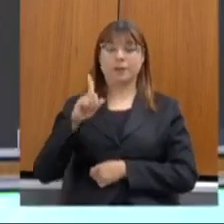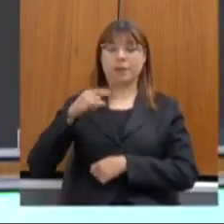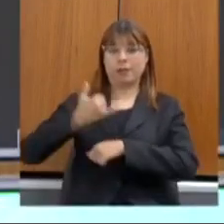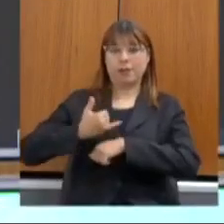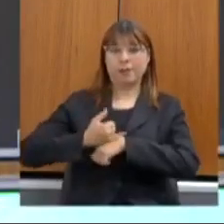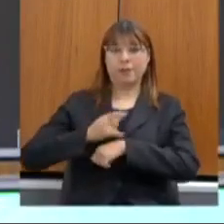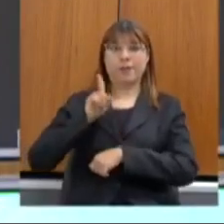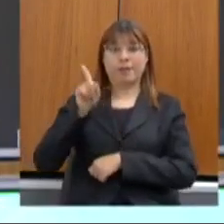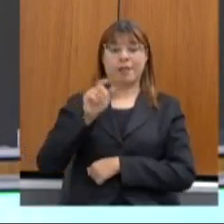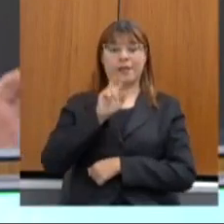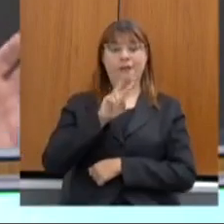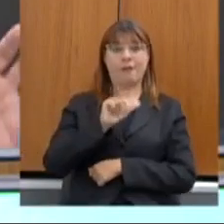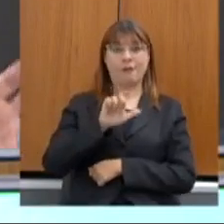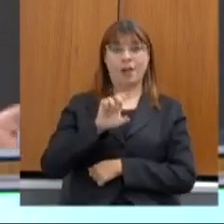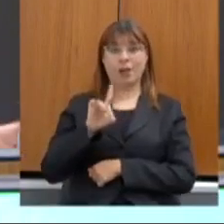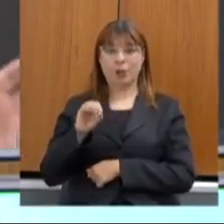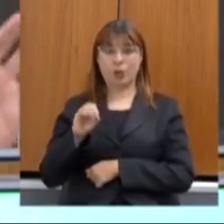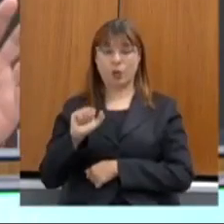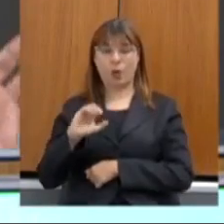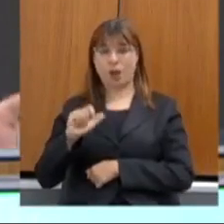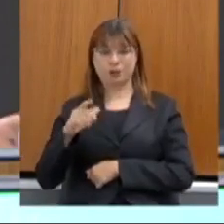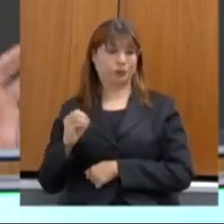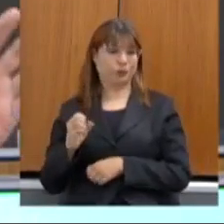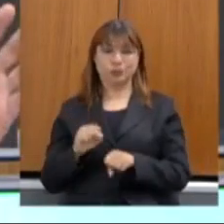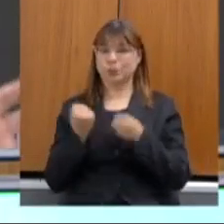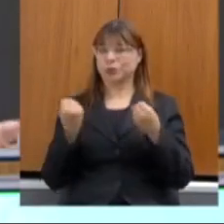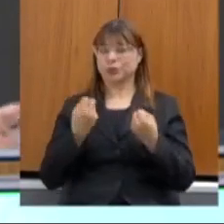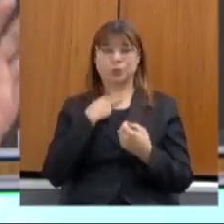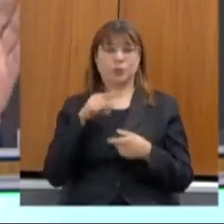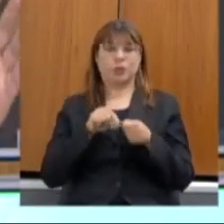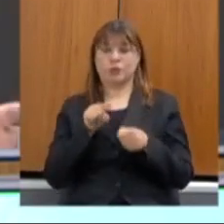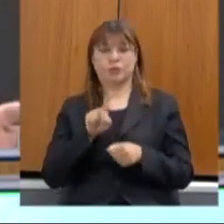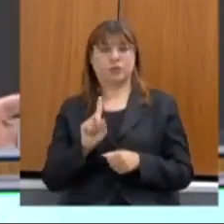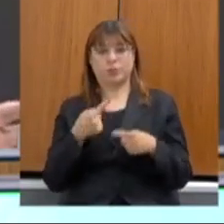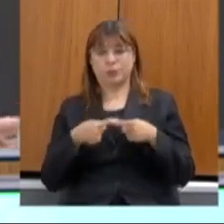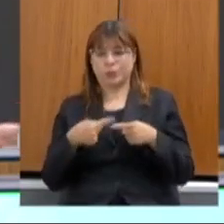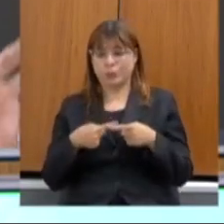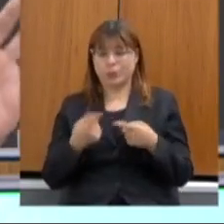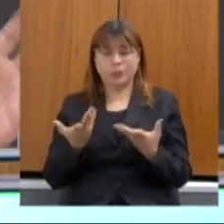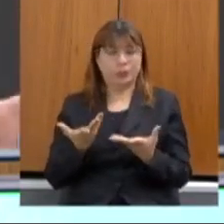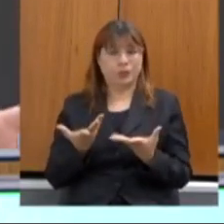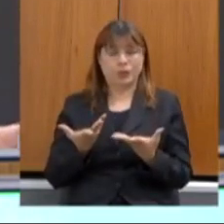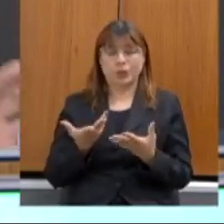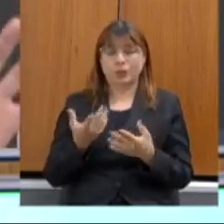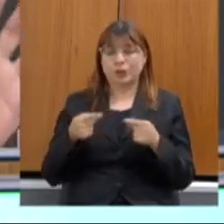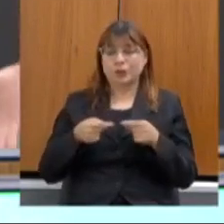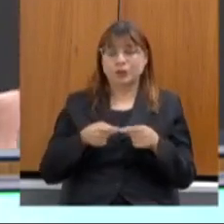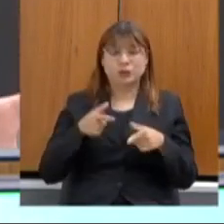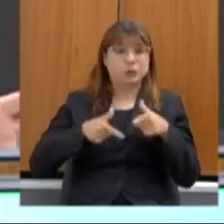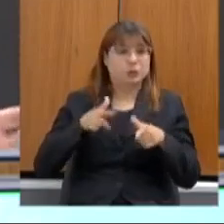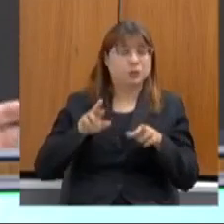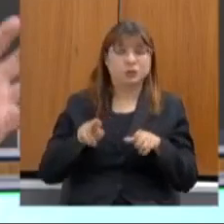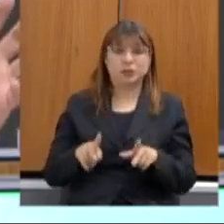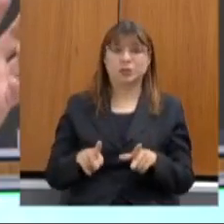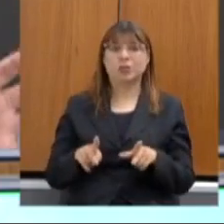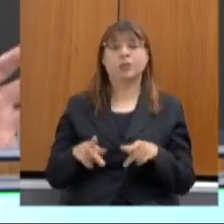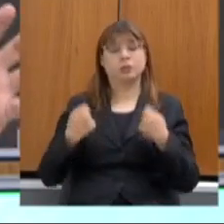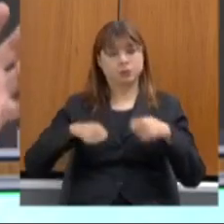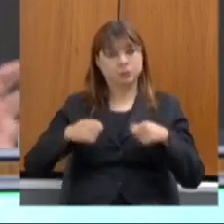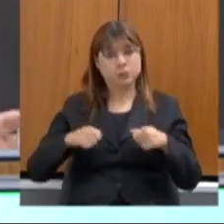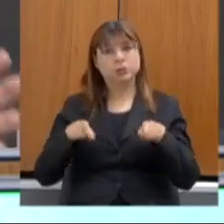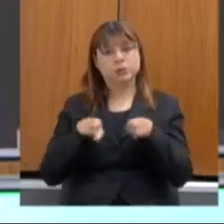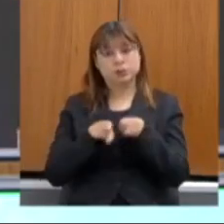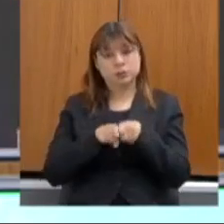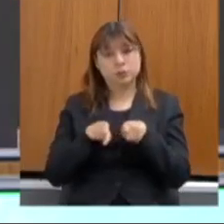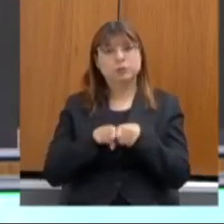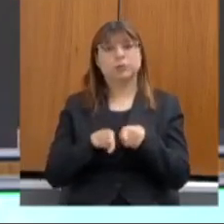isso é inconcebível são setores em estágio de maturação diferente e merece um pacote de